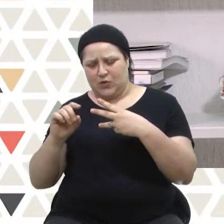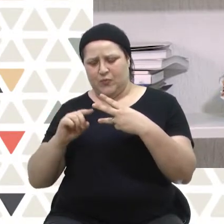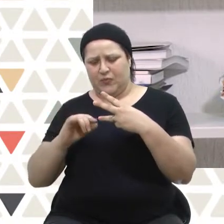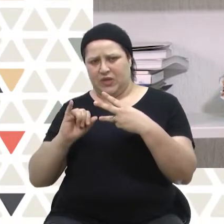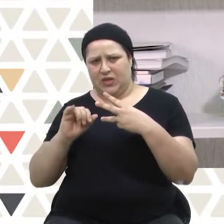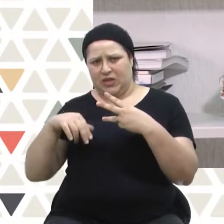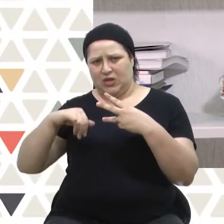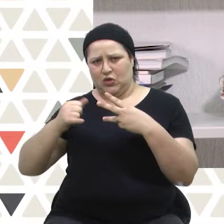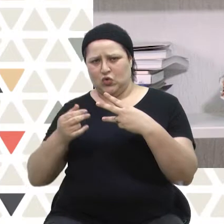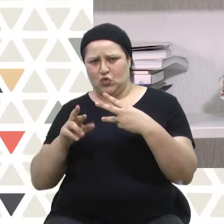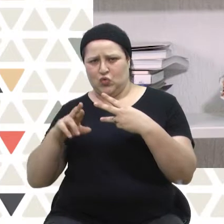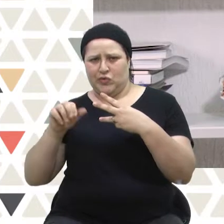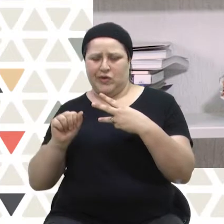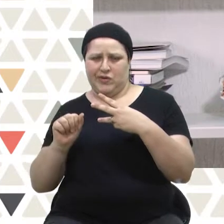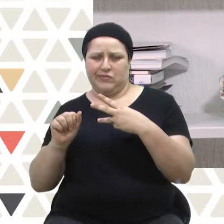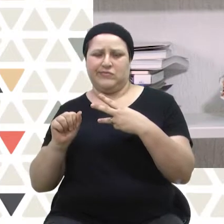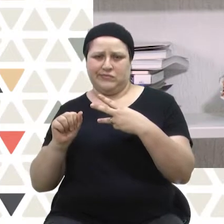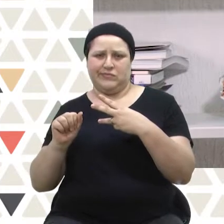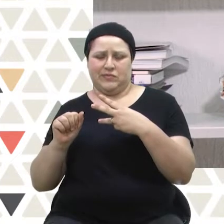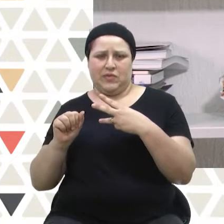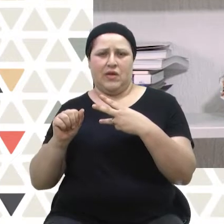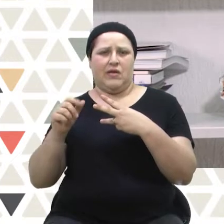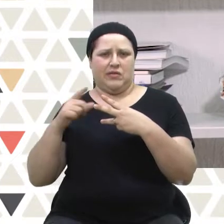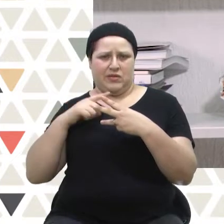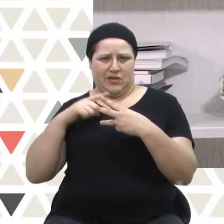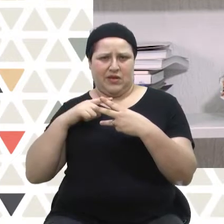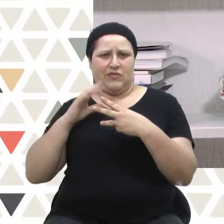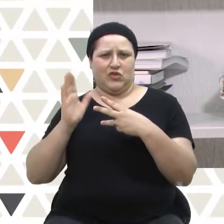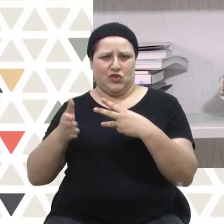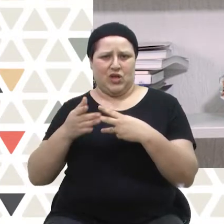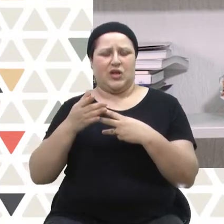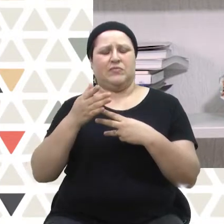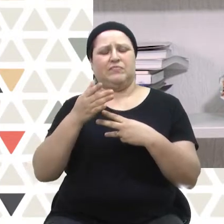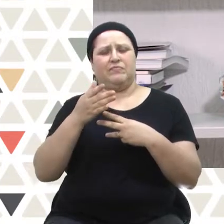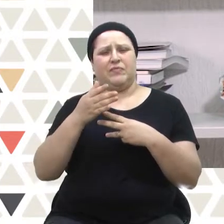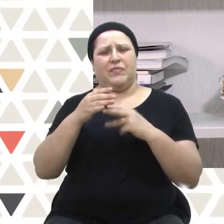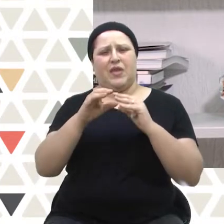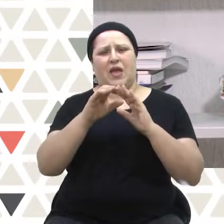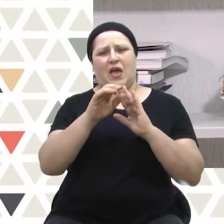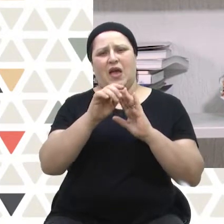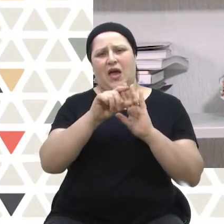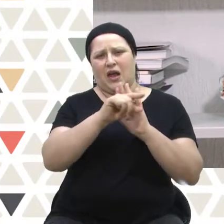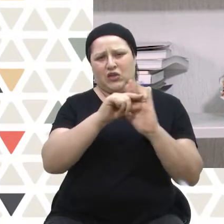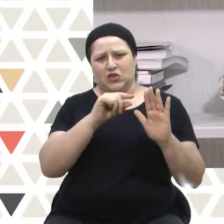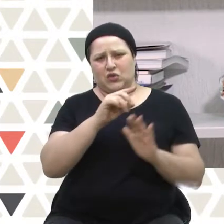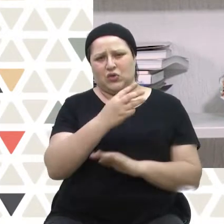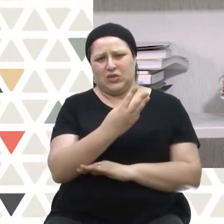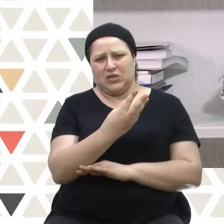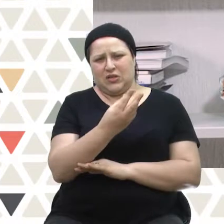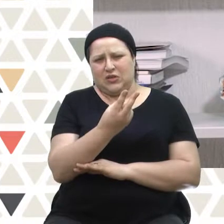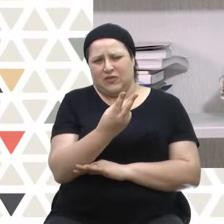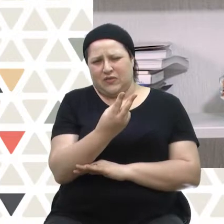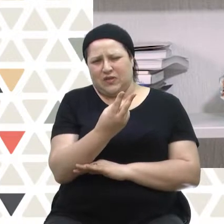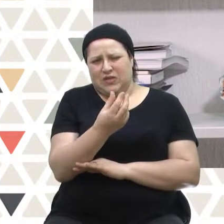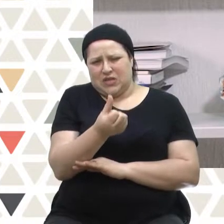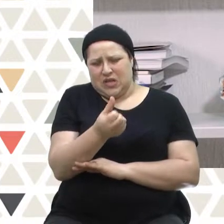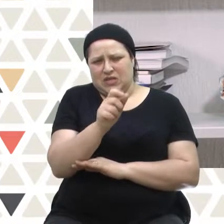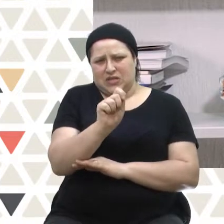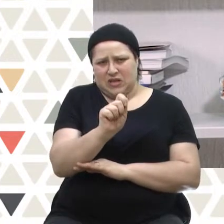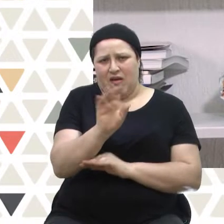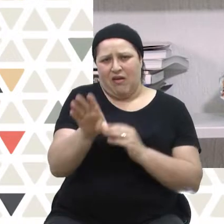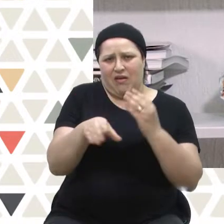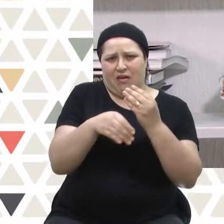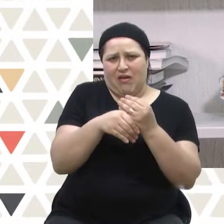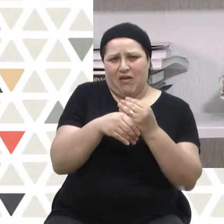injúria. E uma novidade, desde 2019, que já foi, inclusive, experimentada nas eleições de